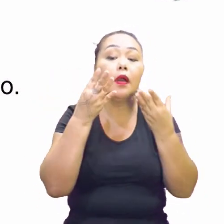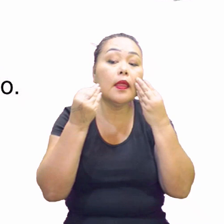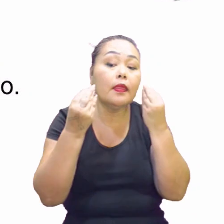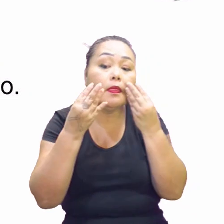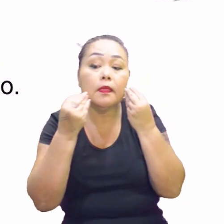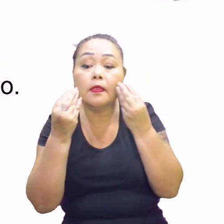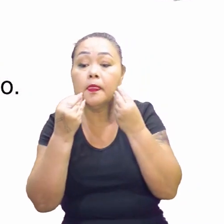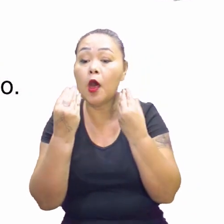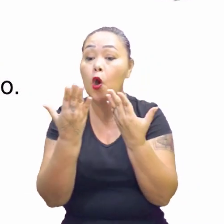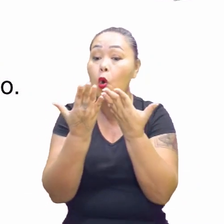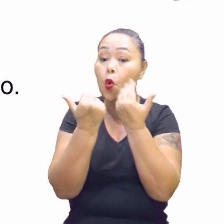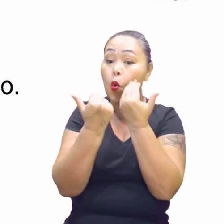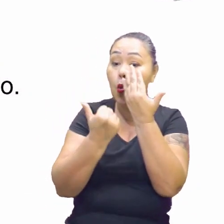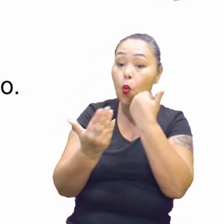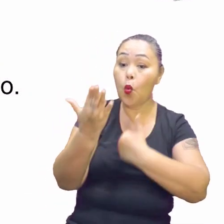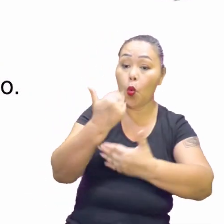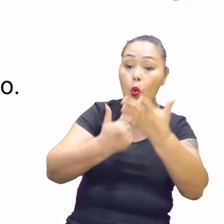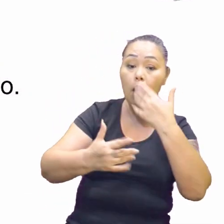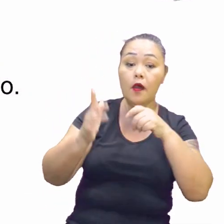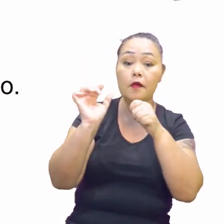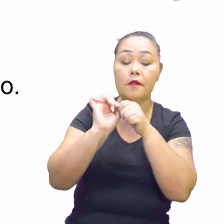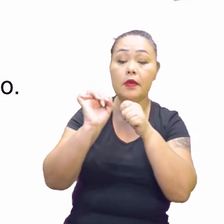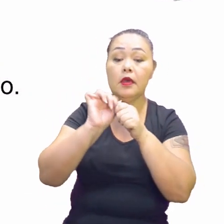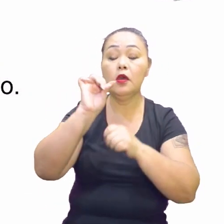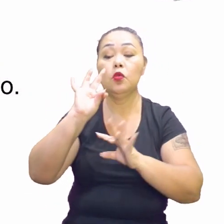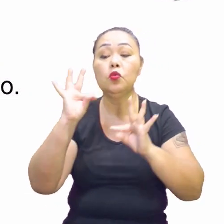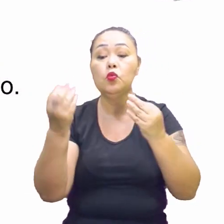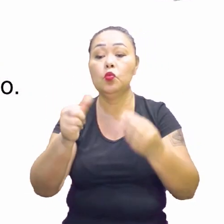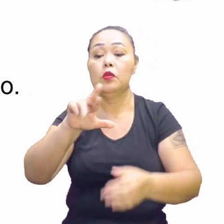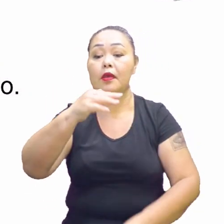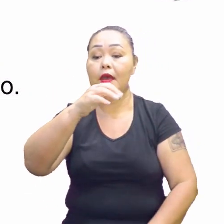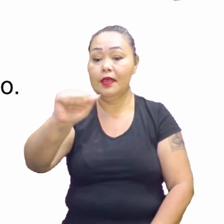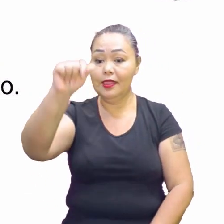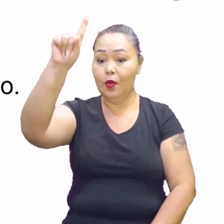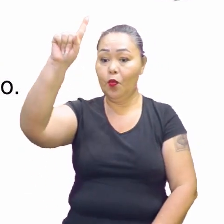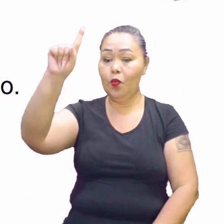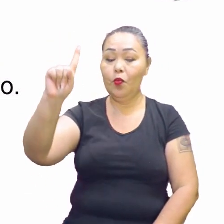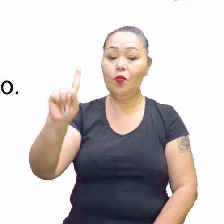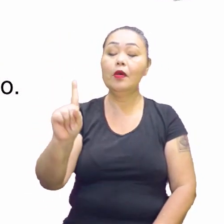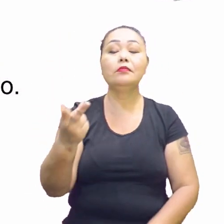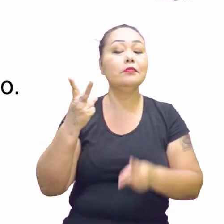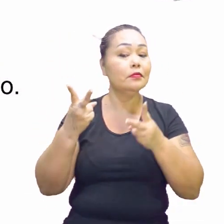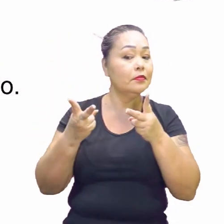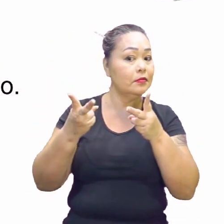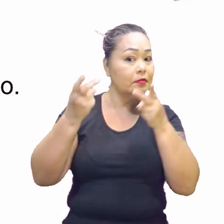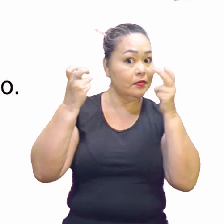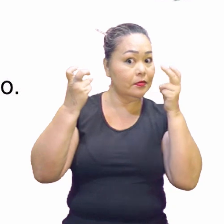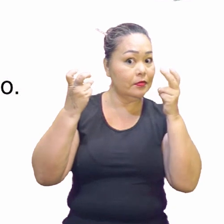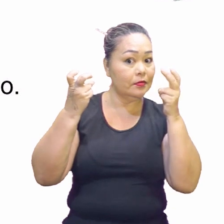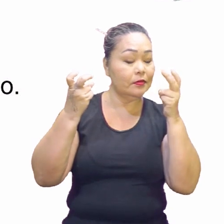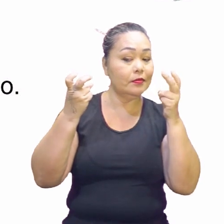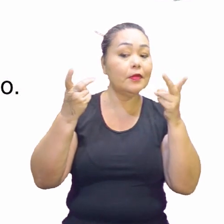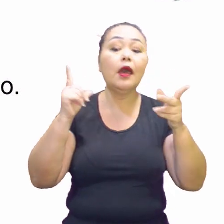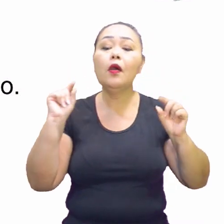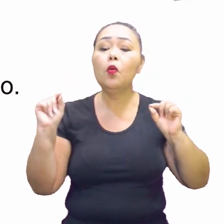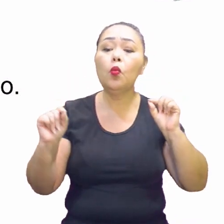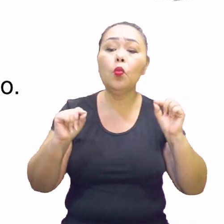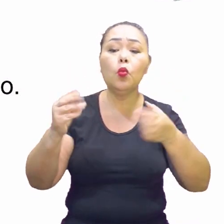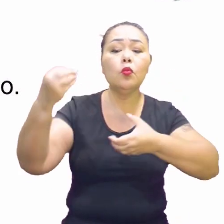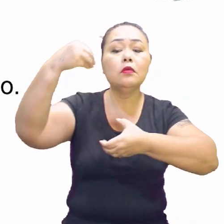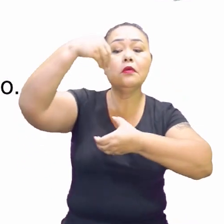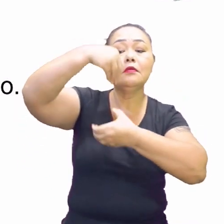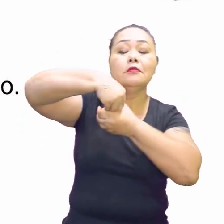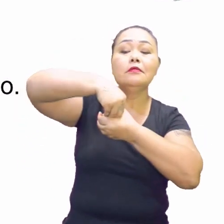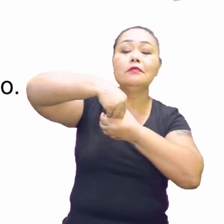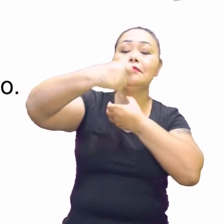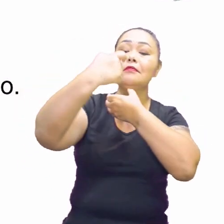gatos comeram toda a ração. Então, você percebe aí que quem é o núcleo